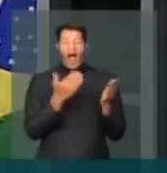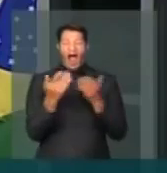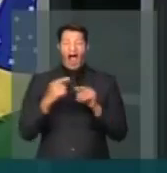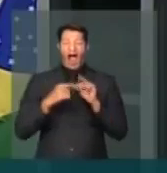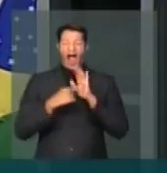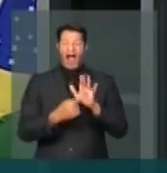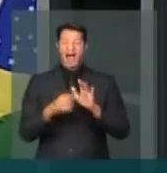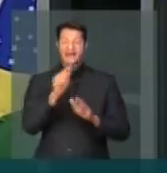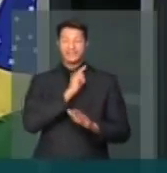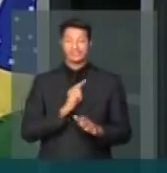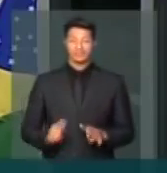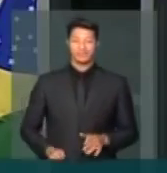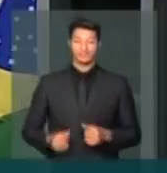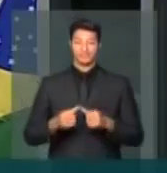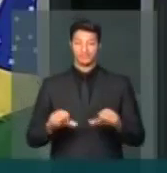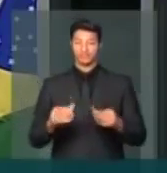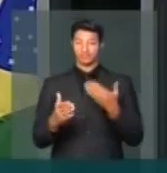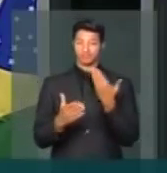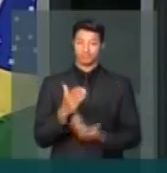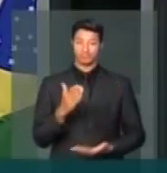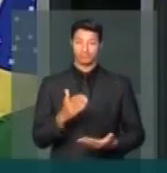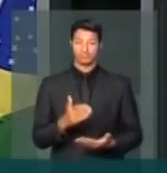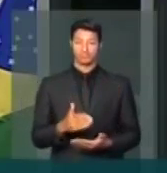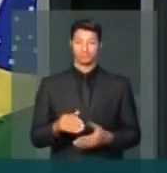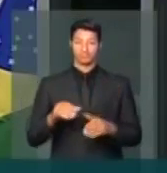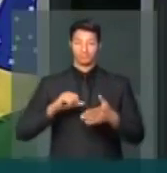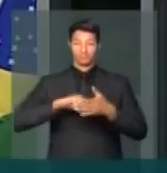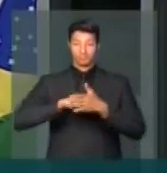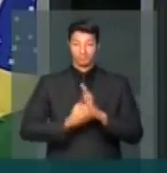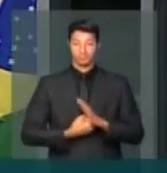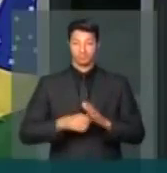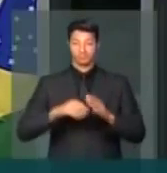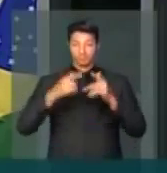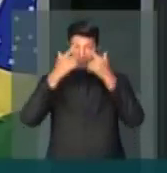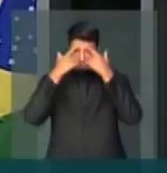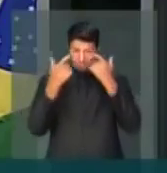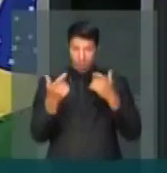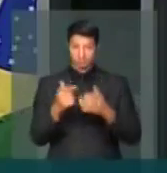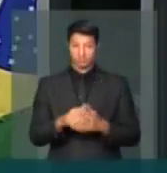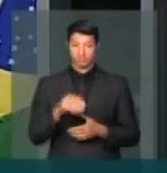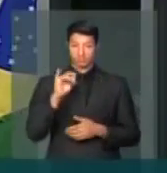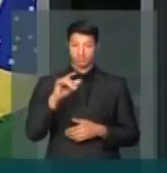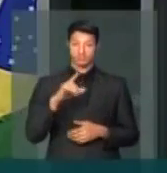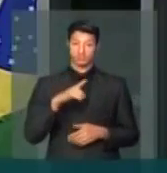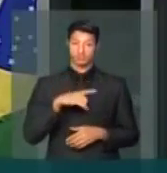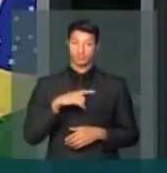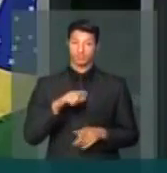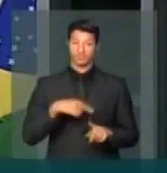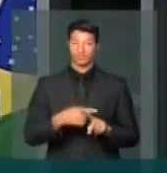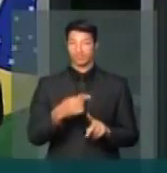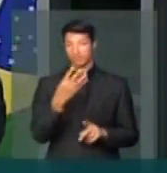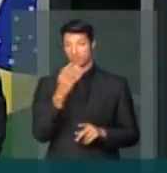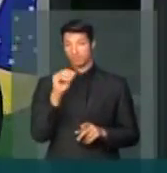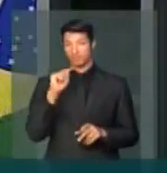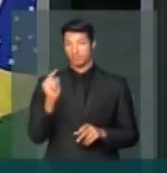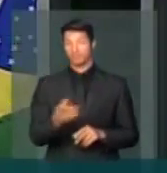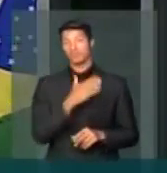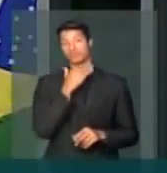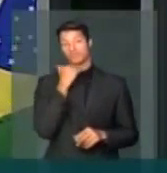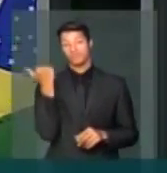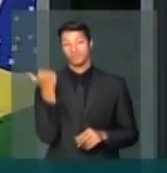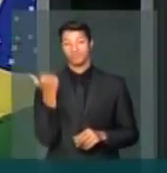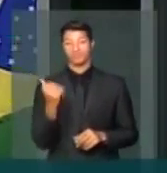para mostrar que o governo está perdido no combate à violência. Ora, se tem mais de 40 mil